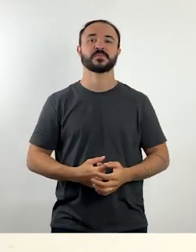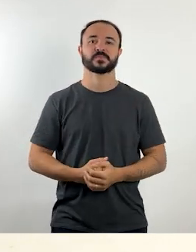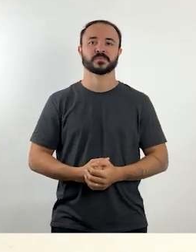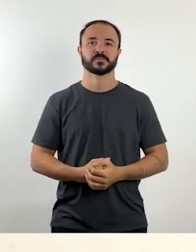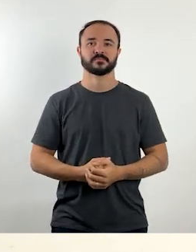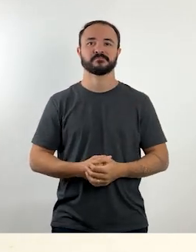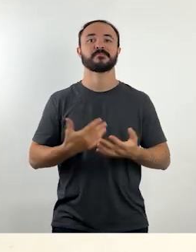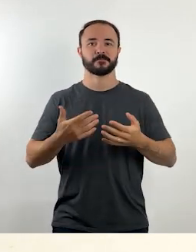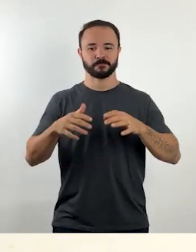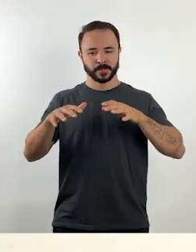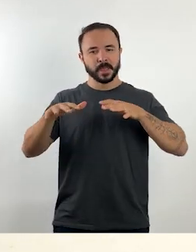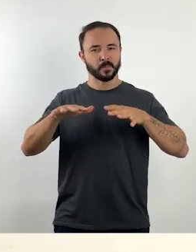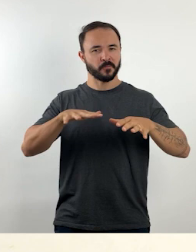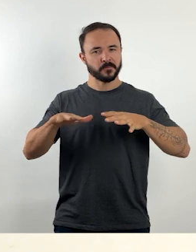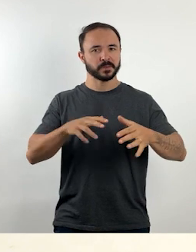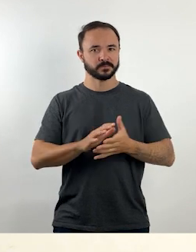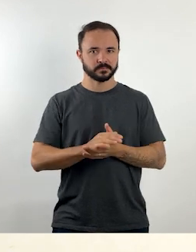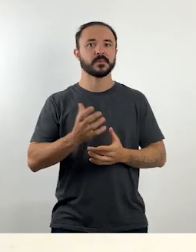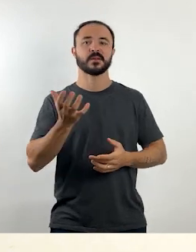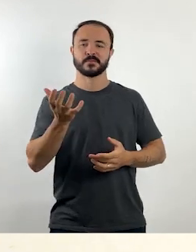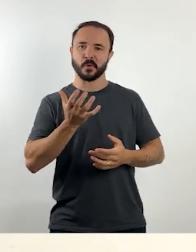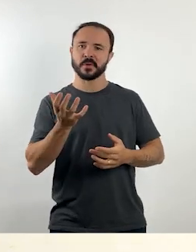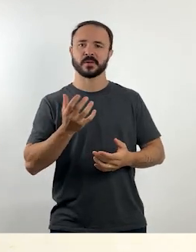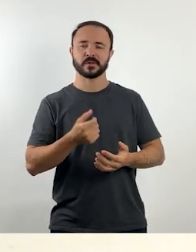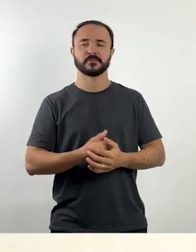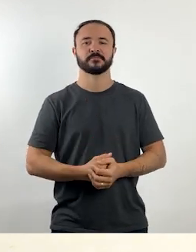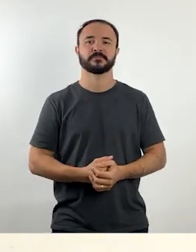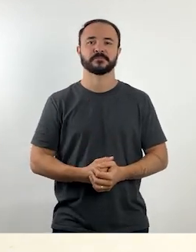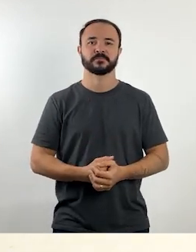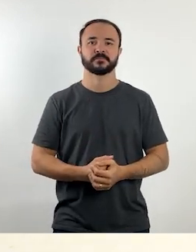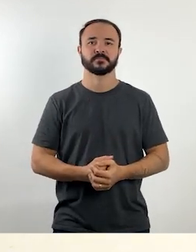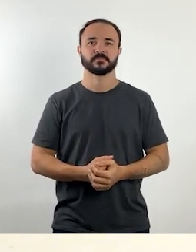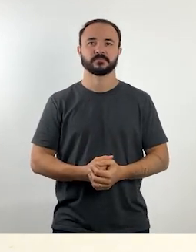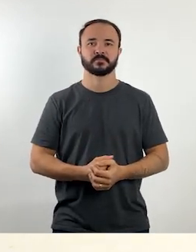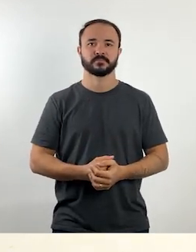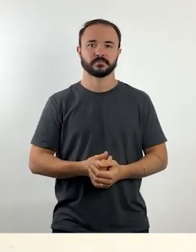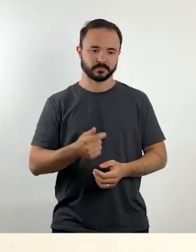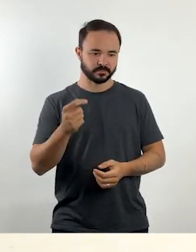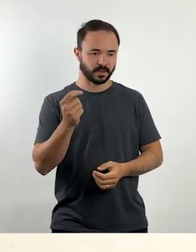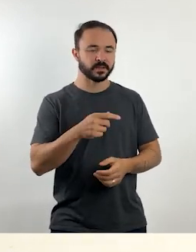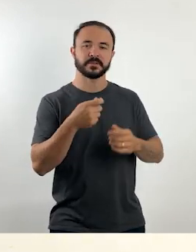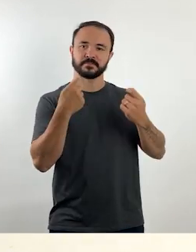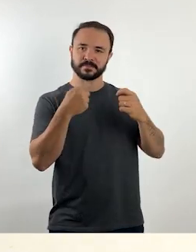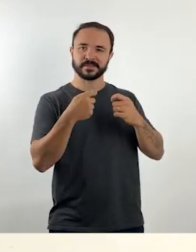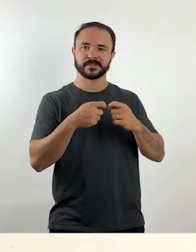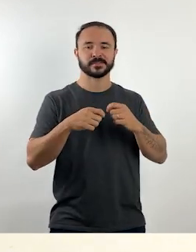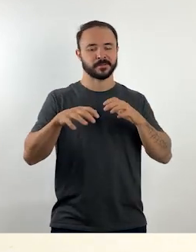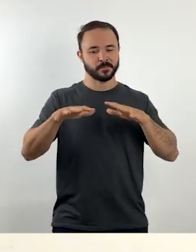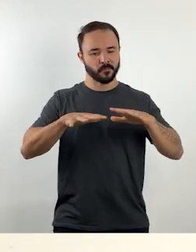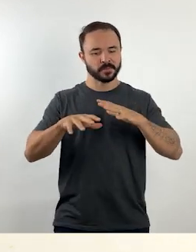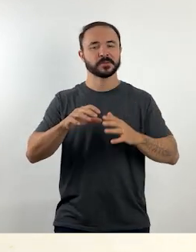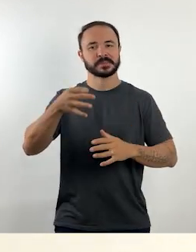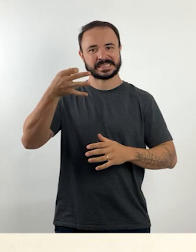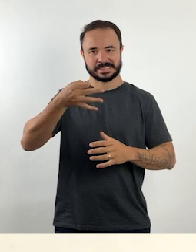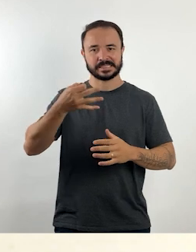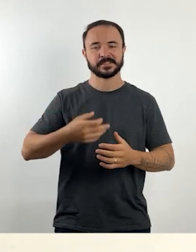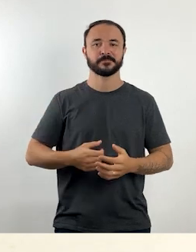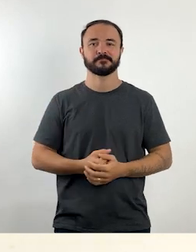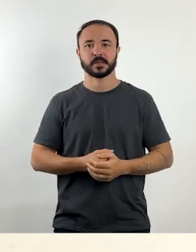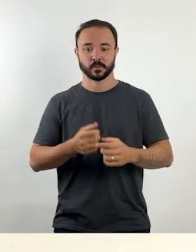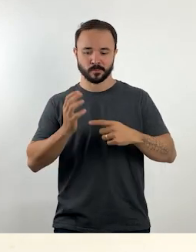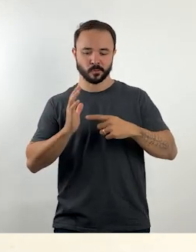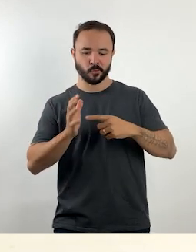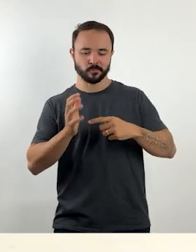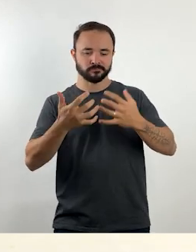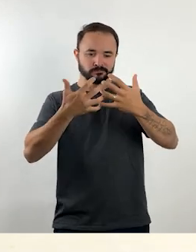Tá? E é esse movimento que eu quero que aconteça, tá? No meu